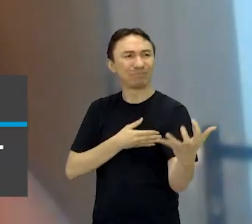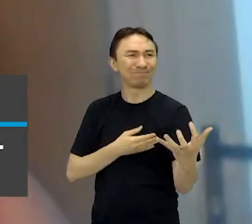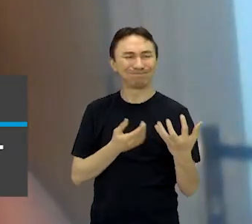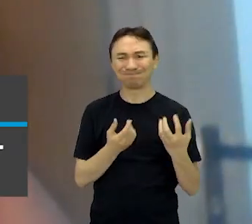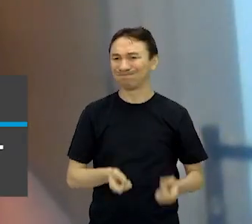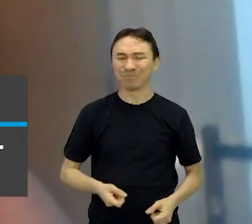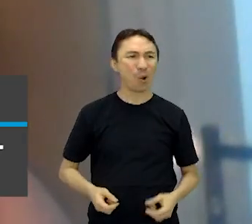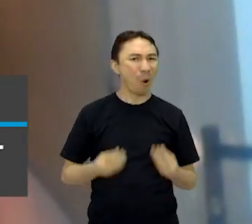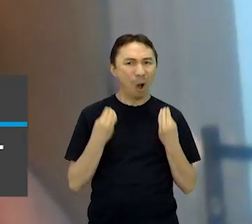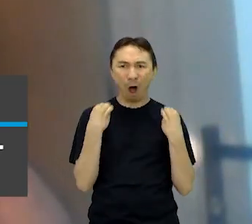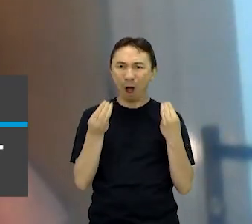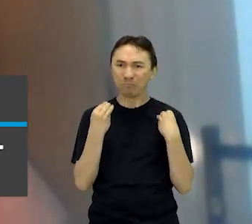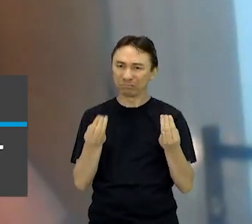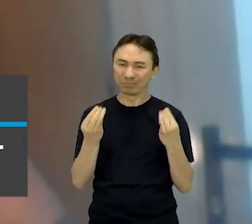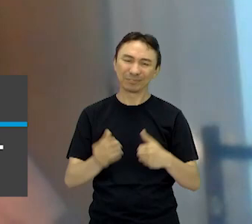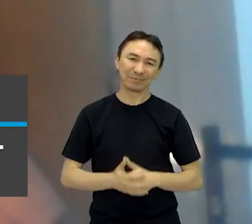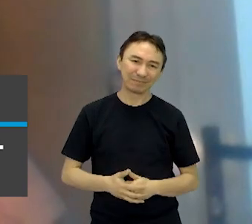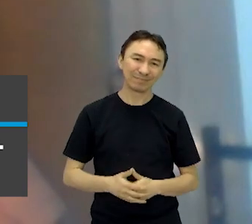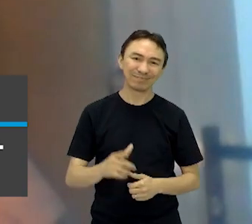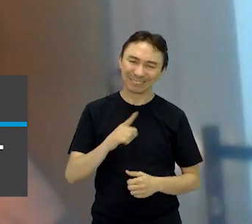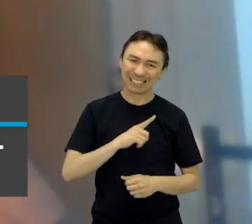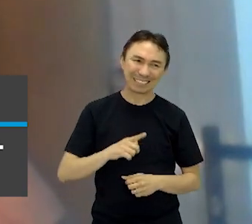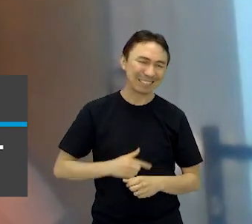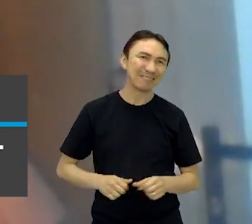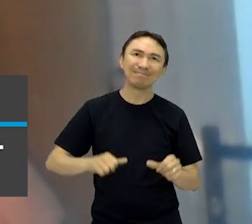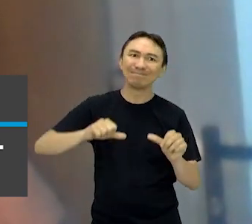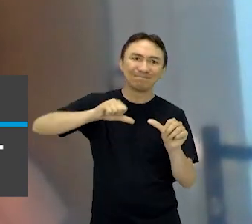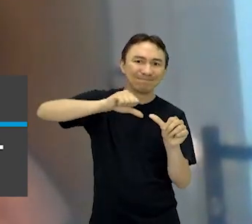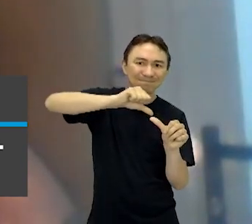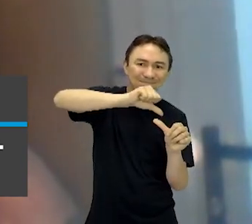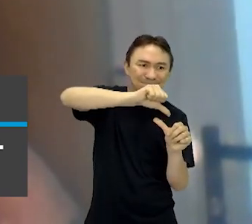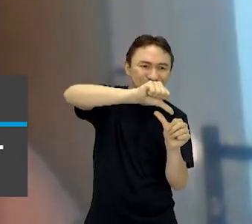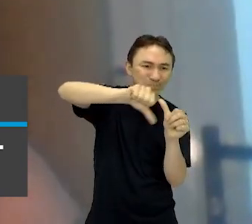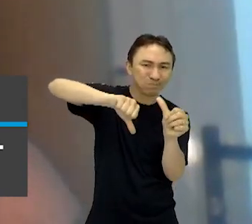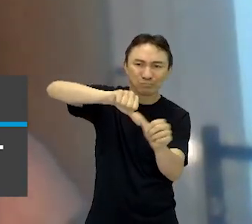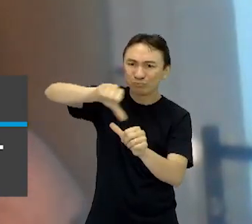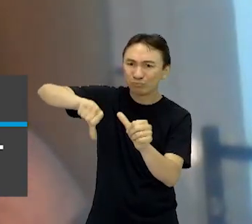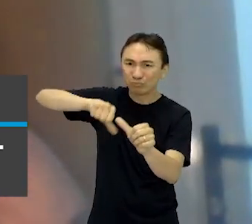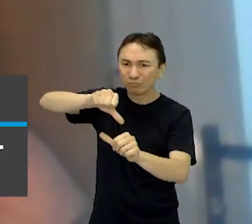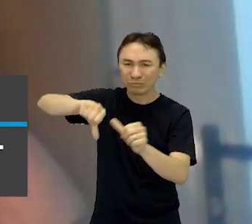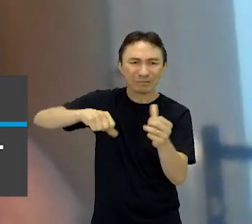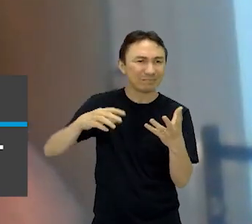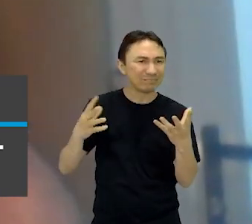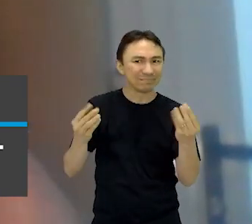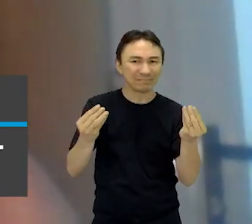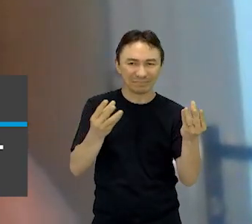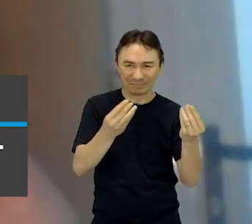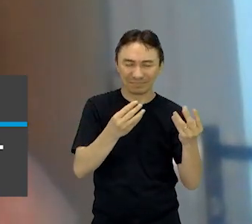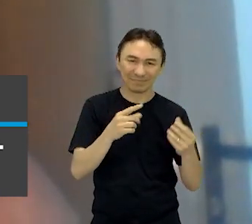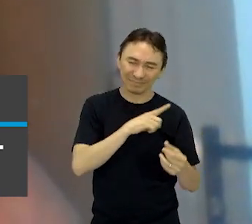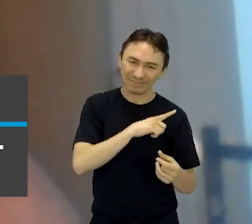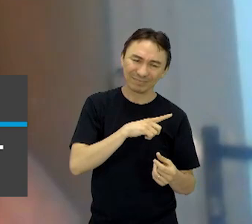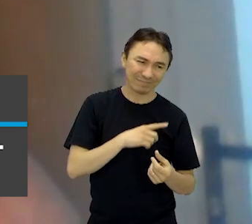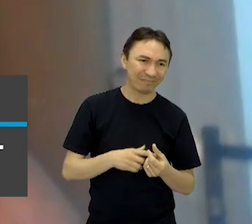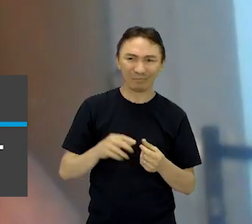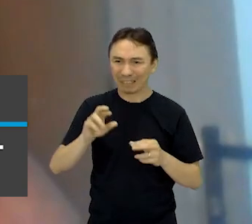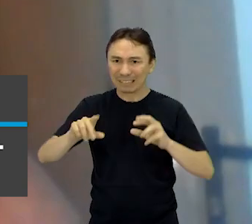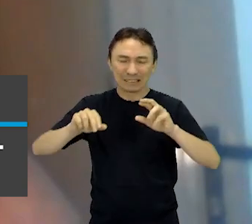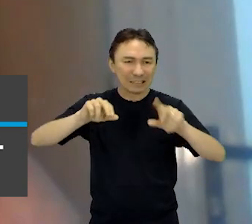pode verificar diversas mudanças que ocorreram no mundo em diferentes âmbitos,